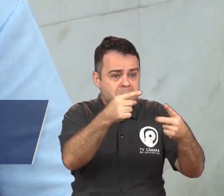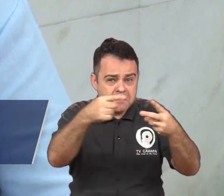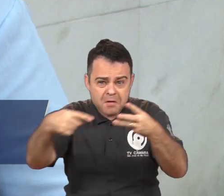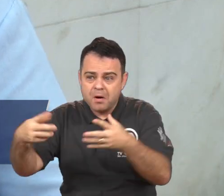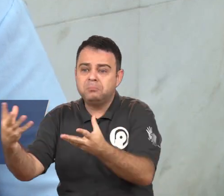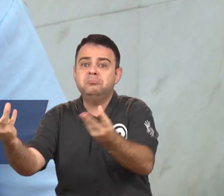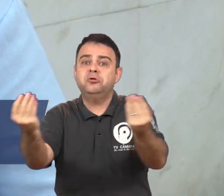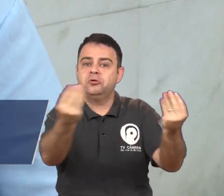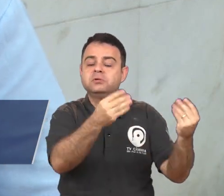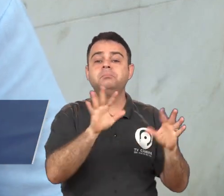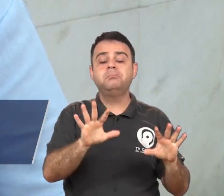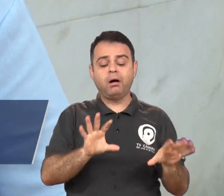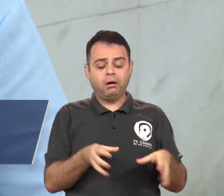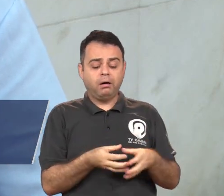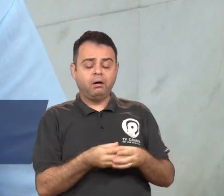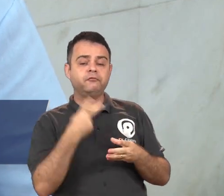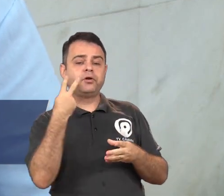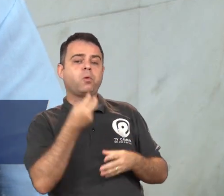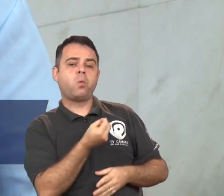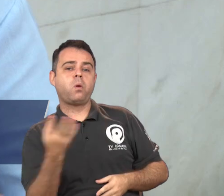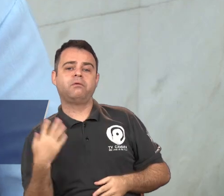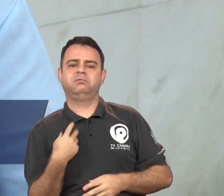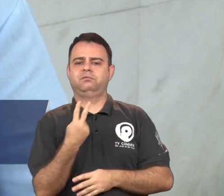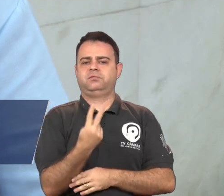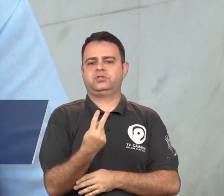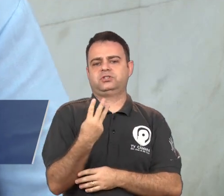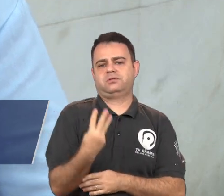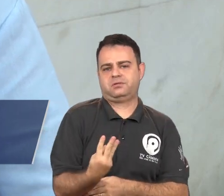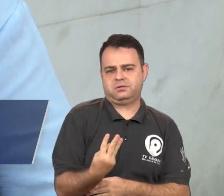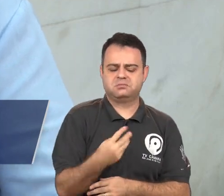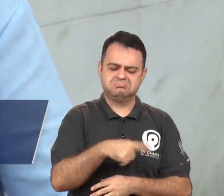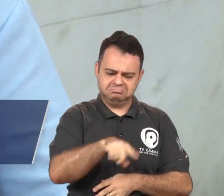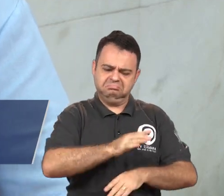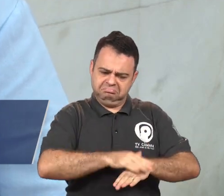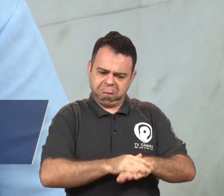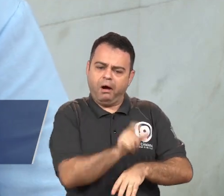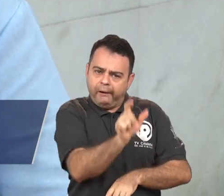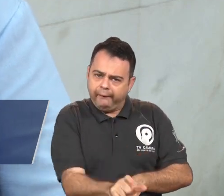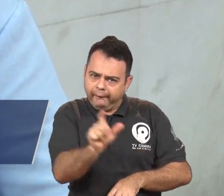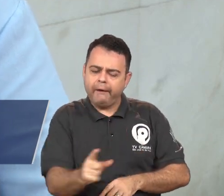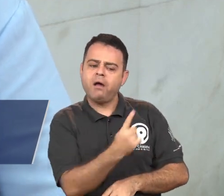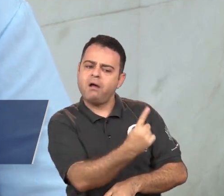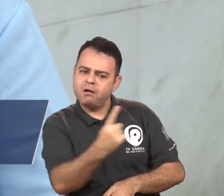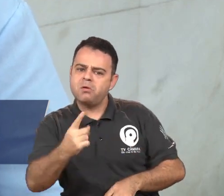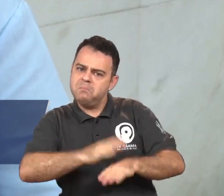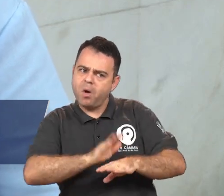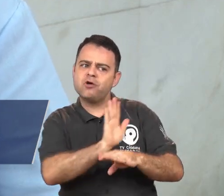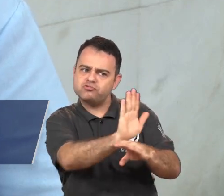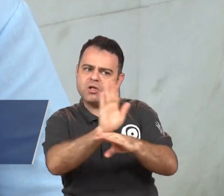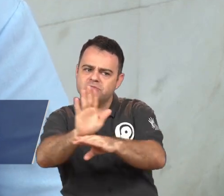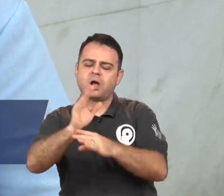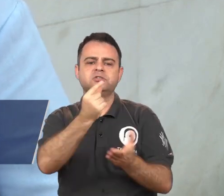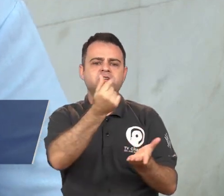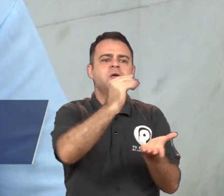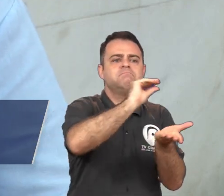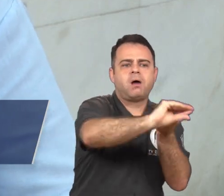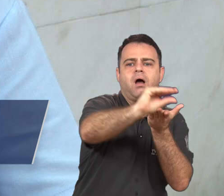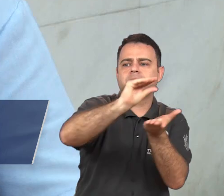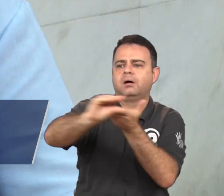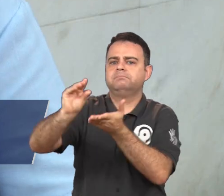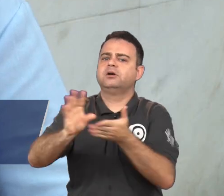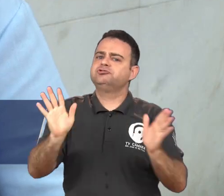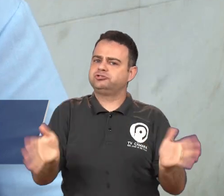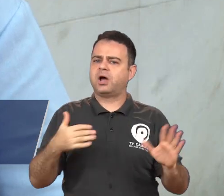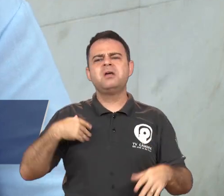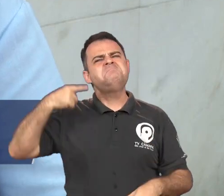for olhar que nós temos 23 vereadores e todos têm a possibilidade de ajudar, então eu acredito que